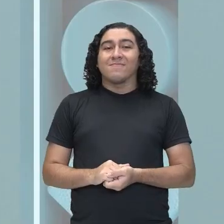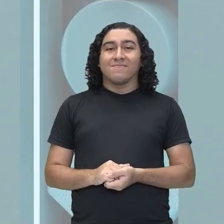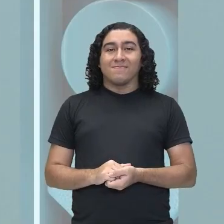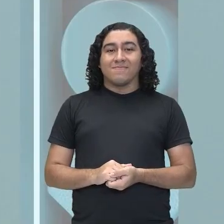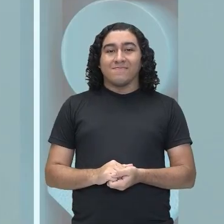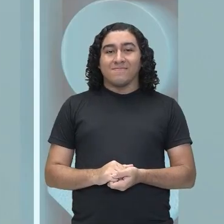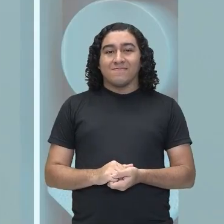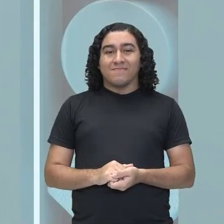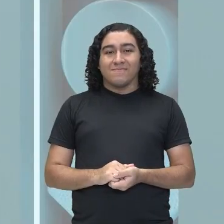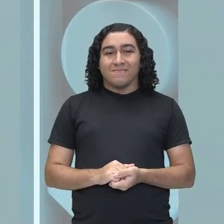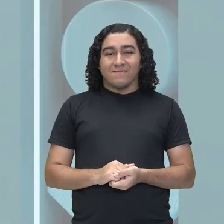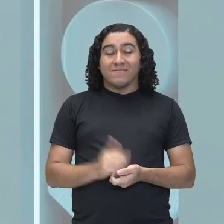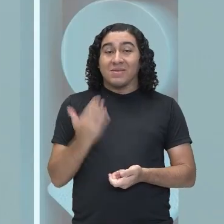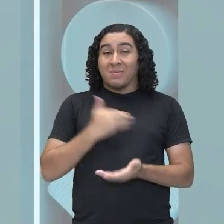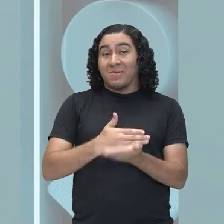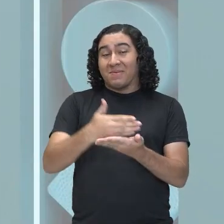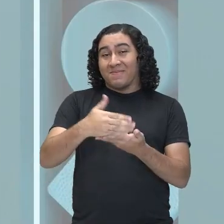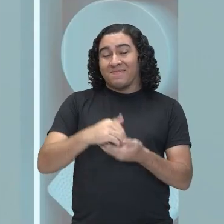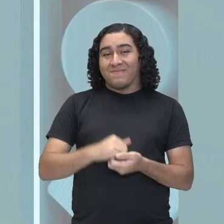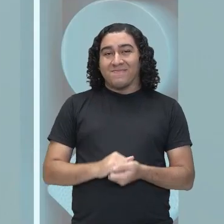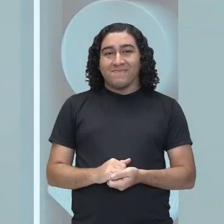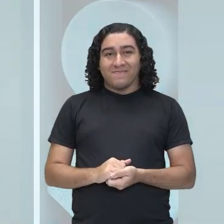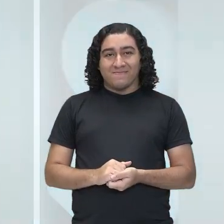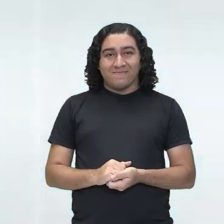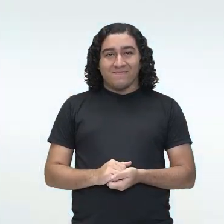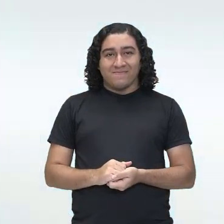avaliação vamos seguir